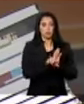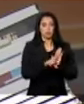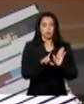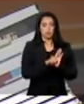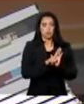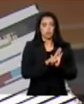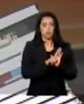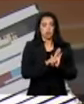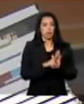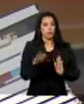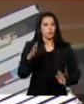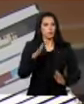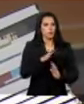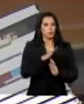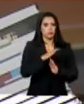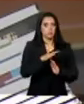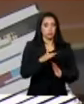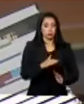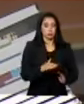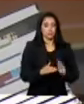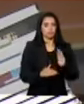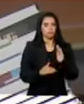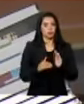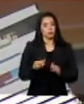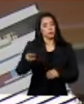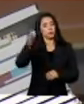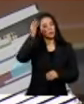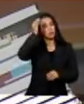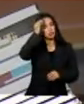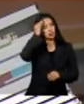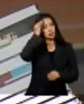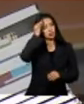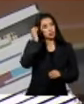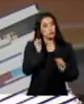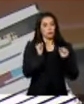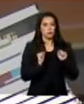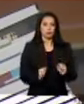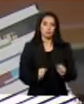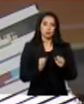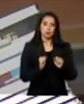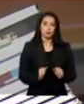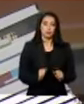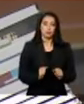exceder os limites semânticos postos por esta.